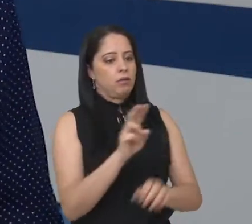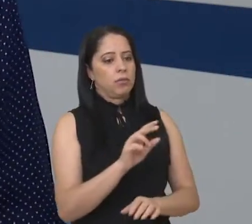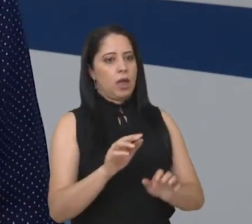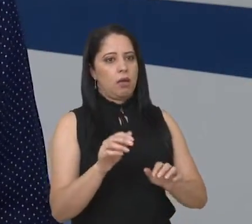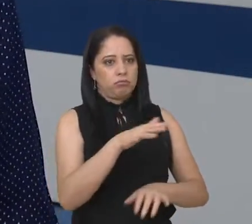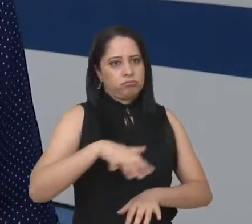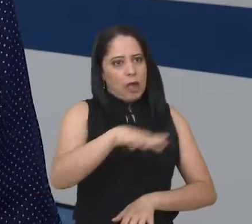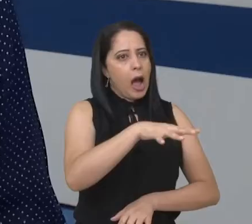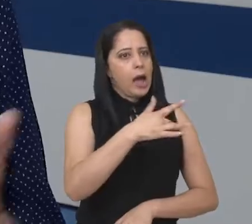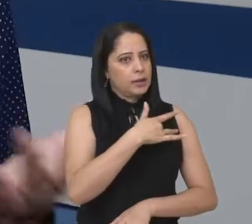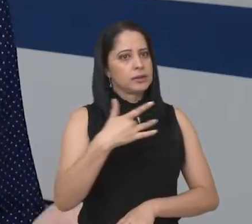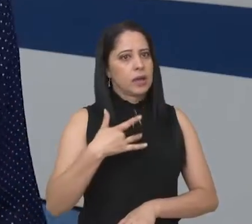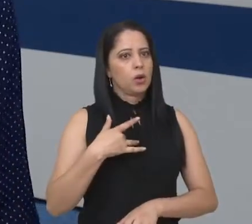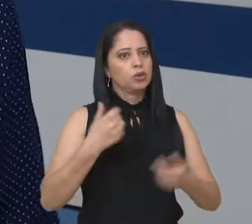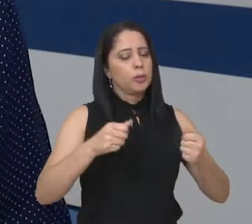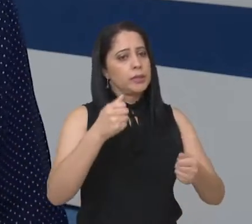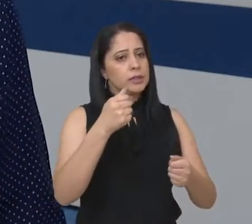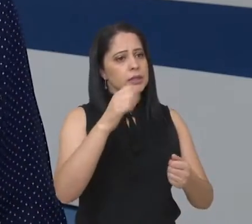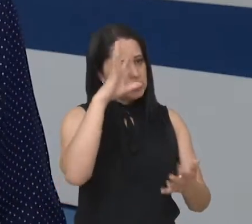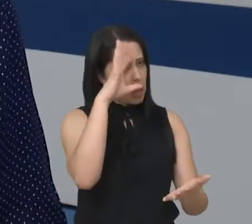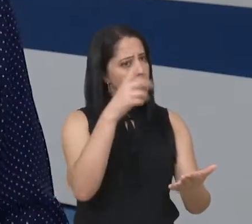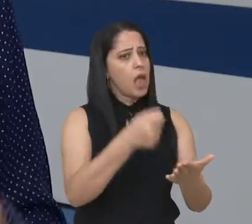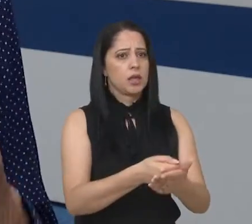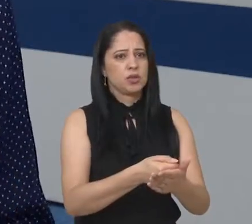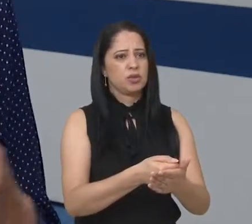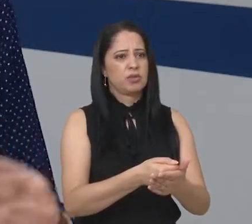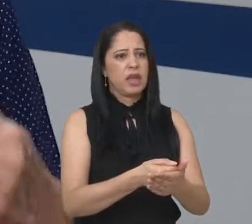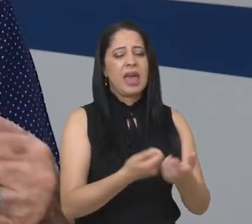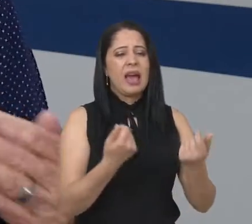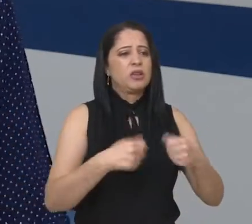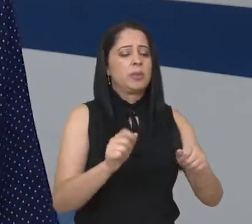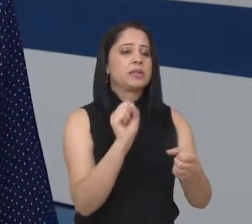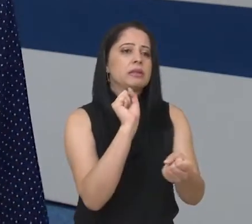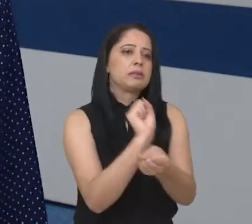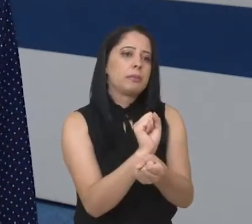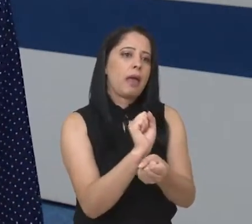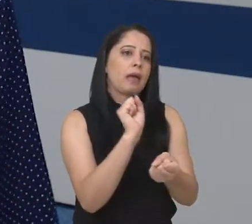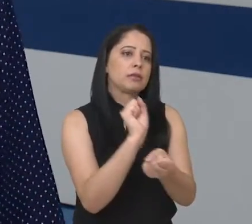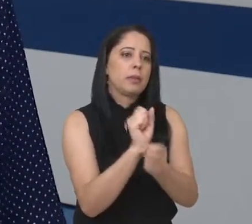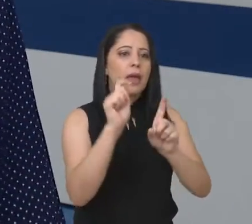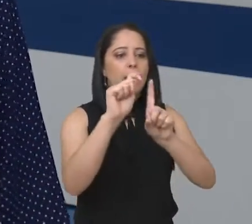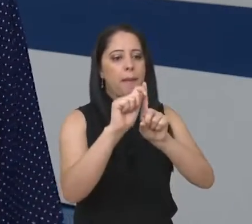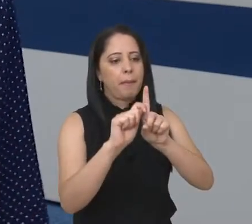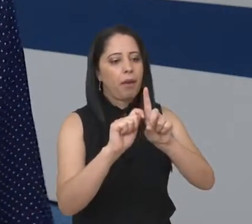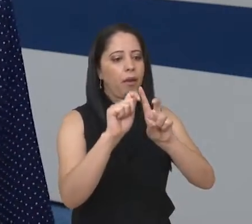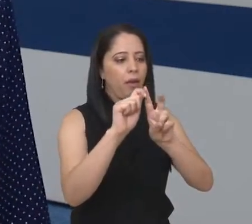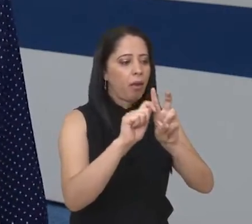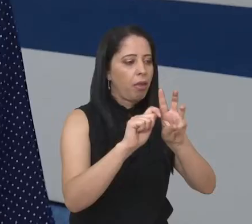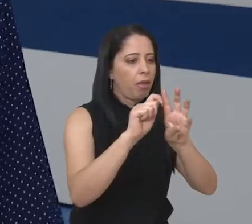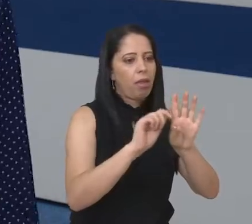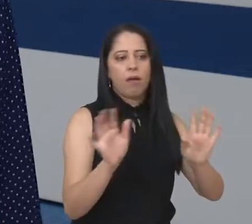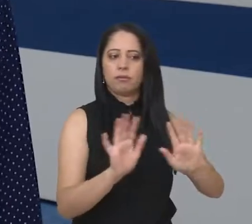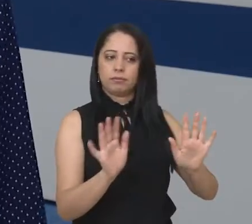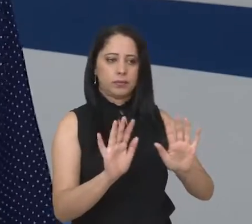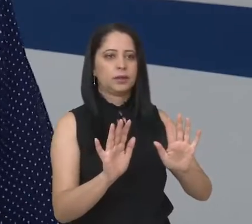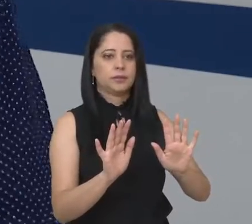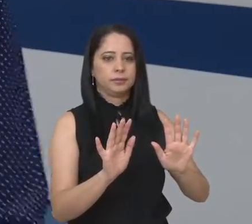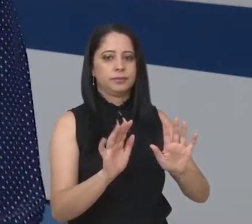gargalos da saúde, que precisam ser resolvidas, não esperar os calendários oficiais que já existe.